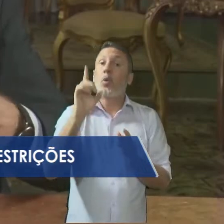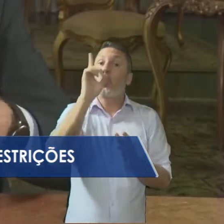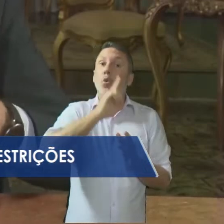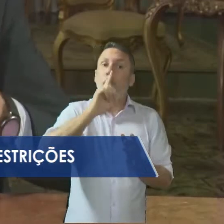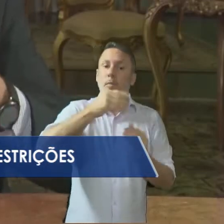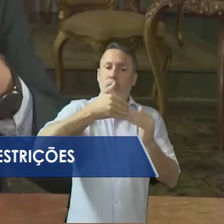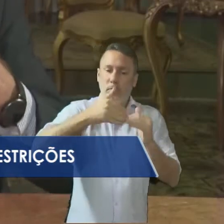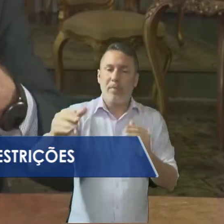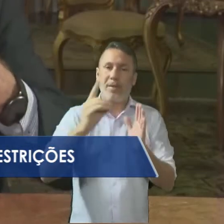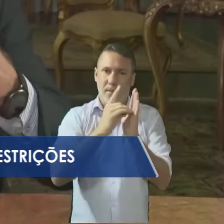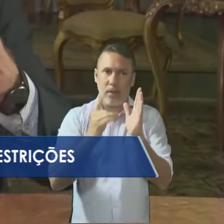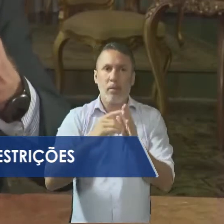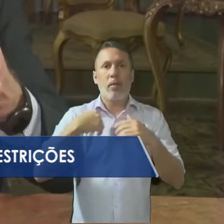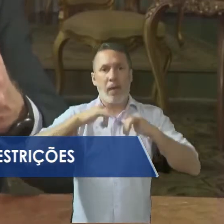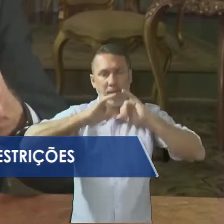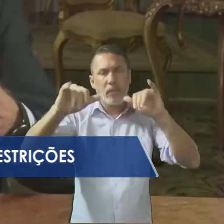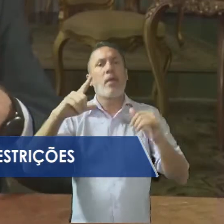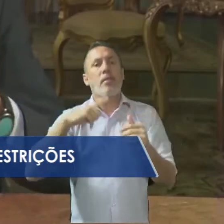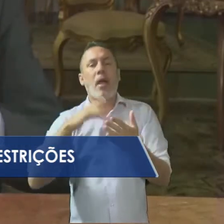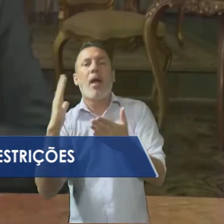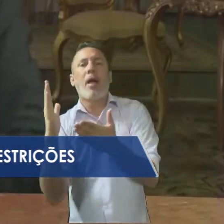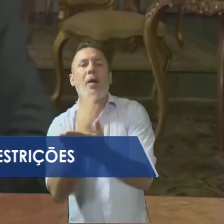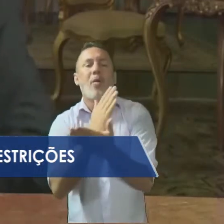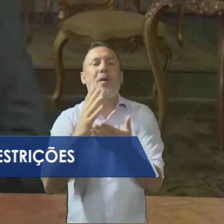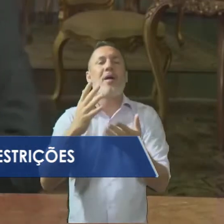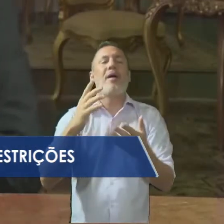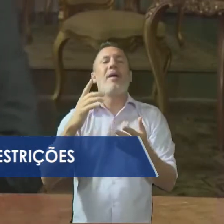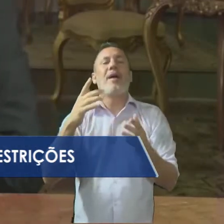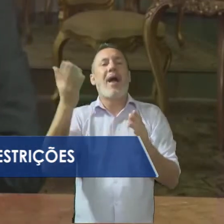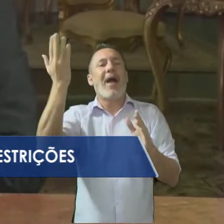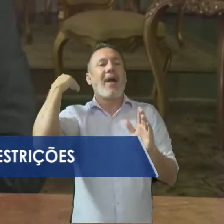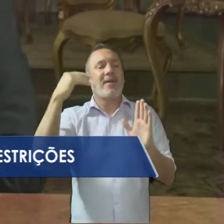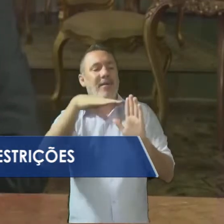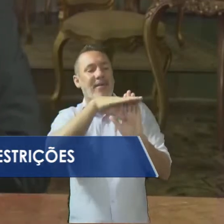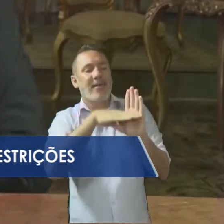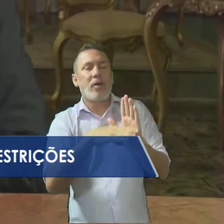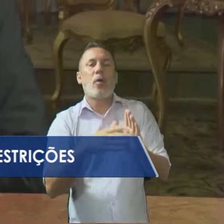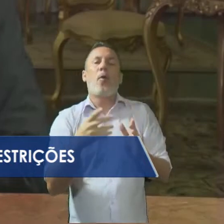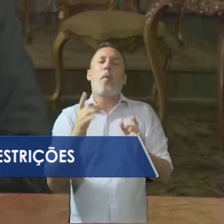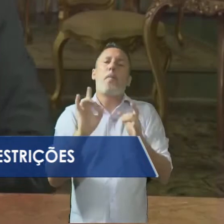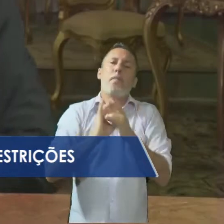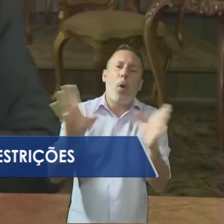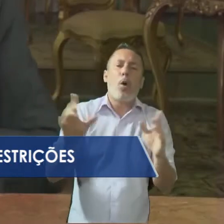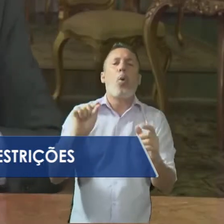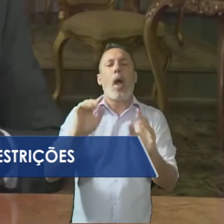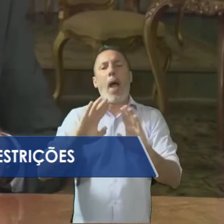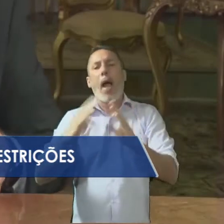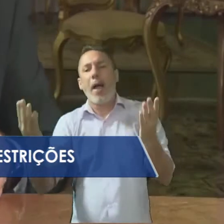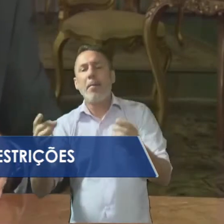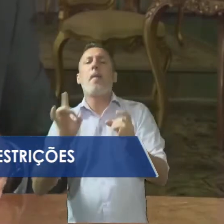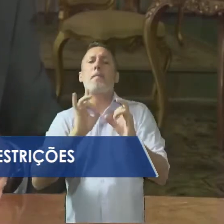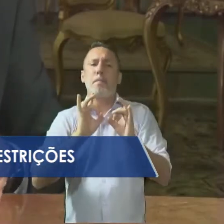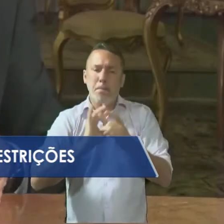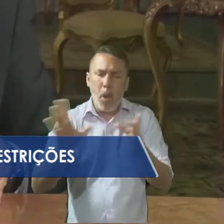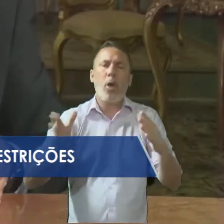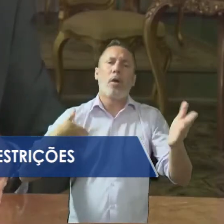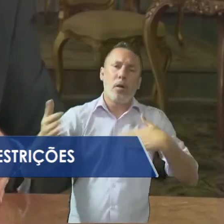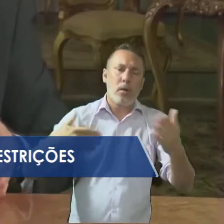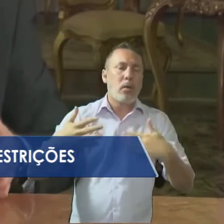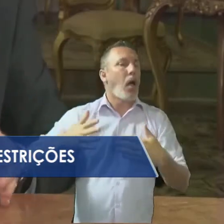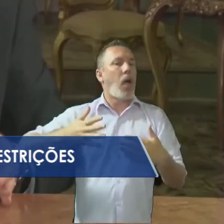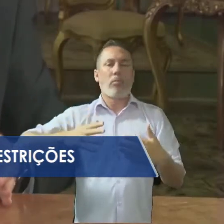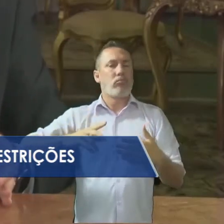de domingo não algumas atividades que nós consideramos hoje essenciais elas não serão mais